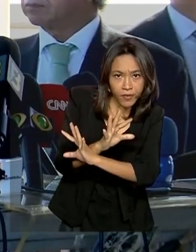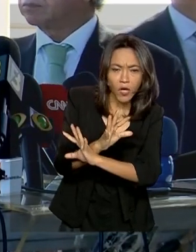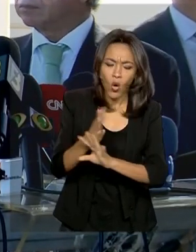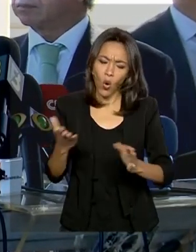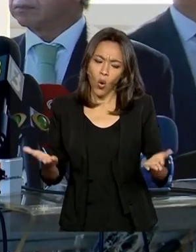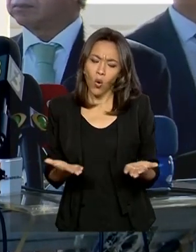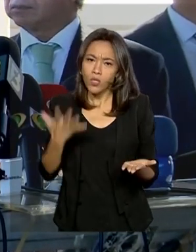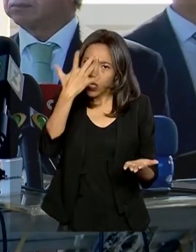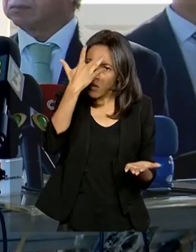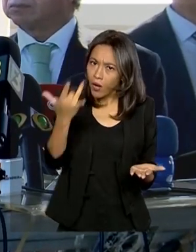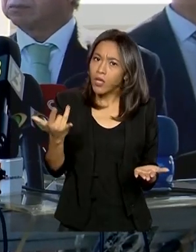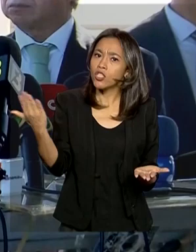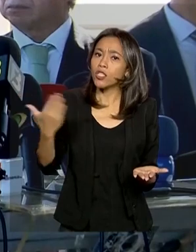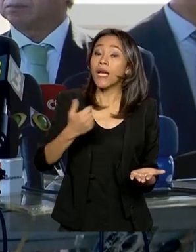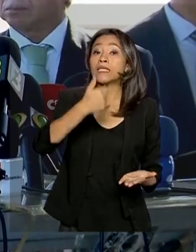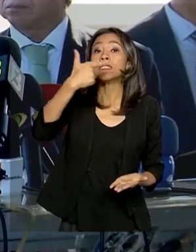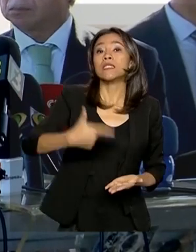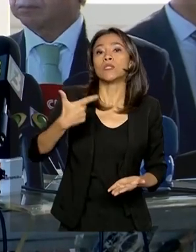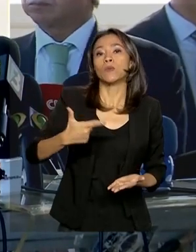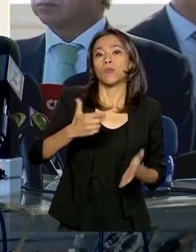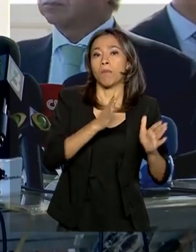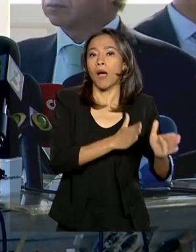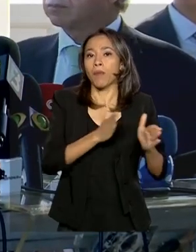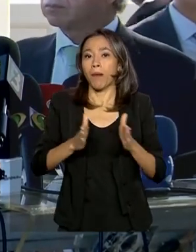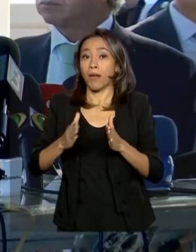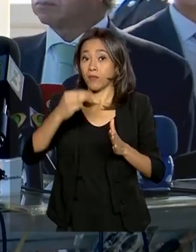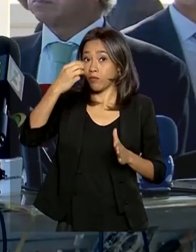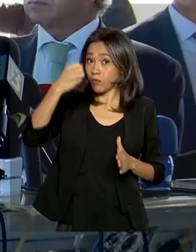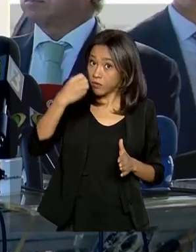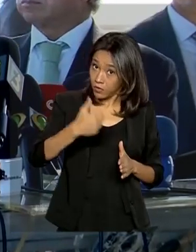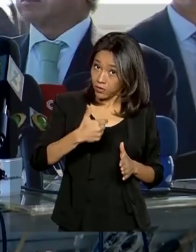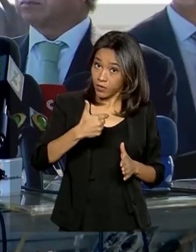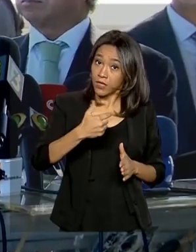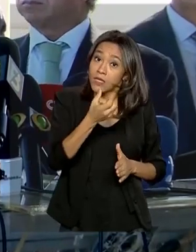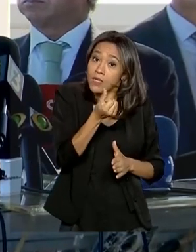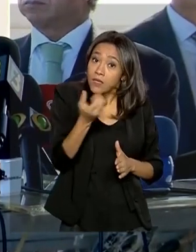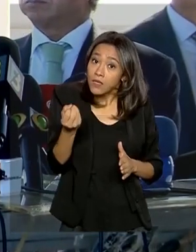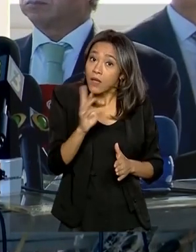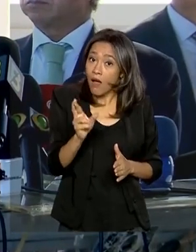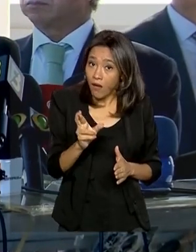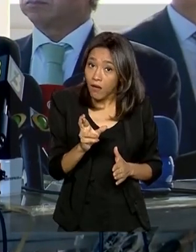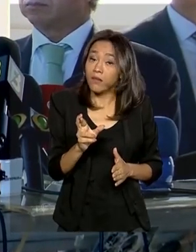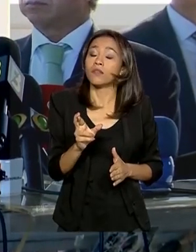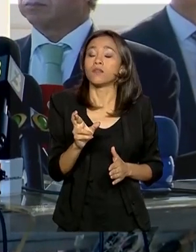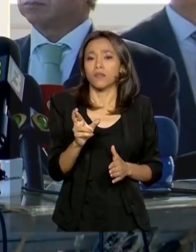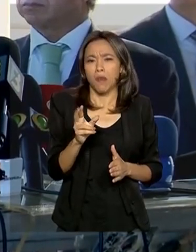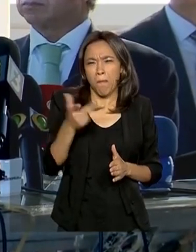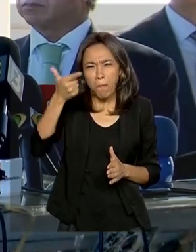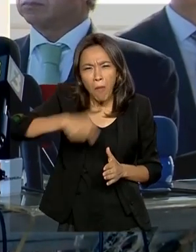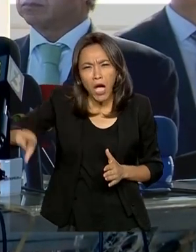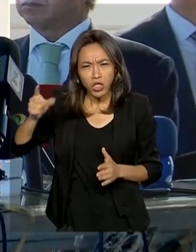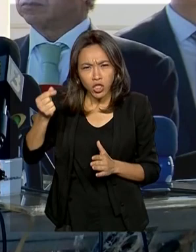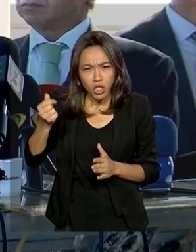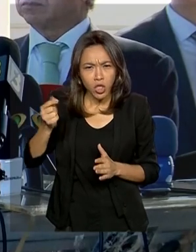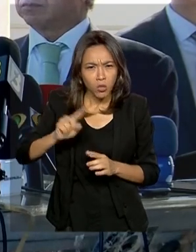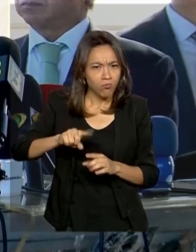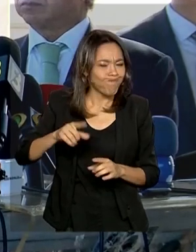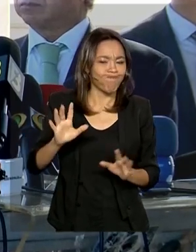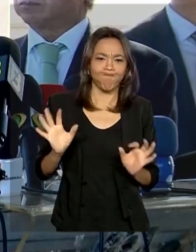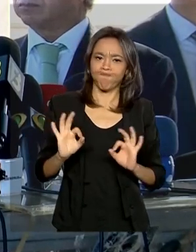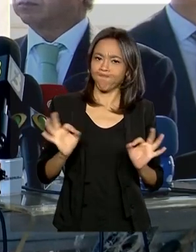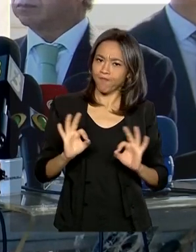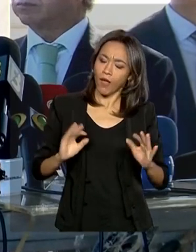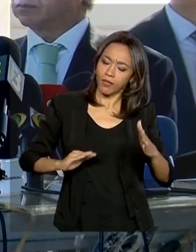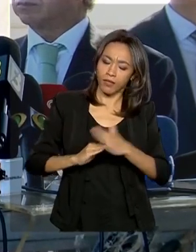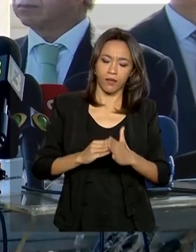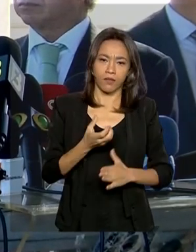amanhã já começa a segunda parcela. São três parcelas de R$ 600. Não está previsto ampliação, até porque cada